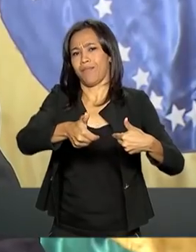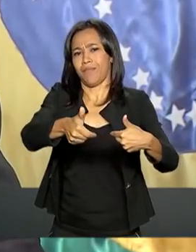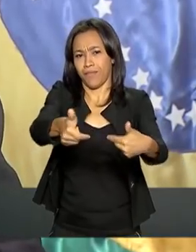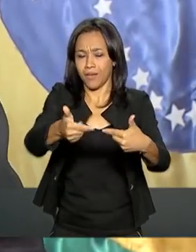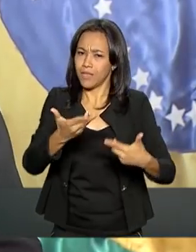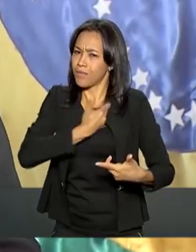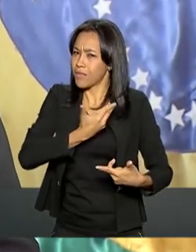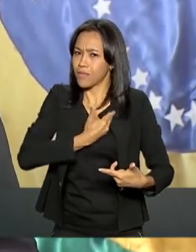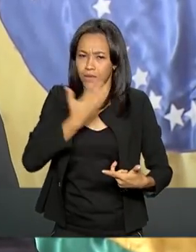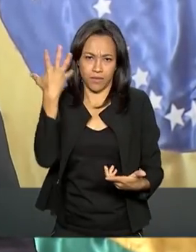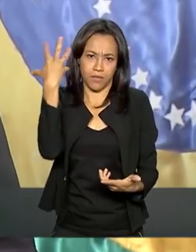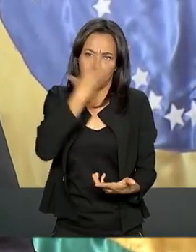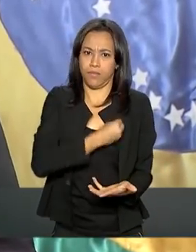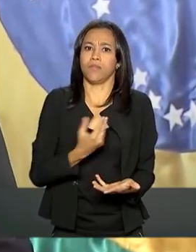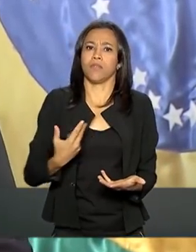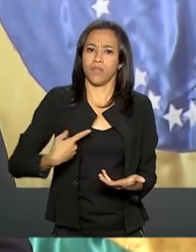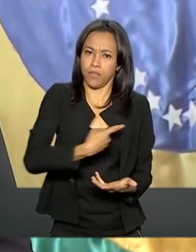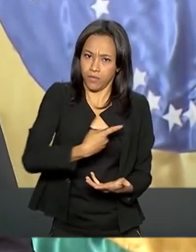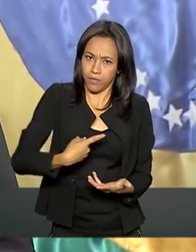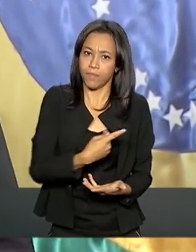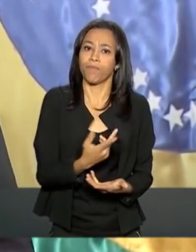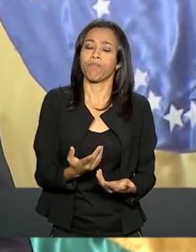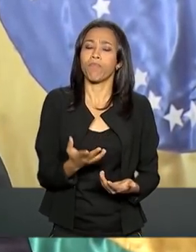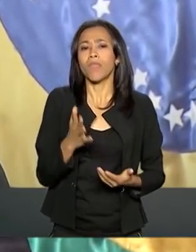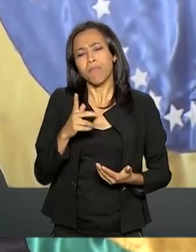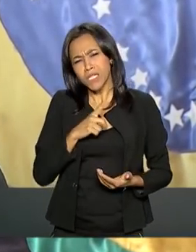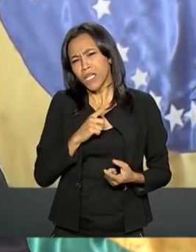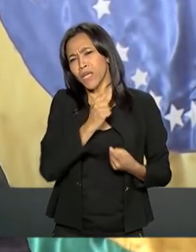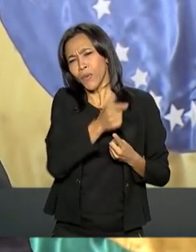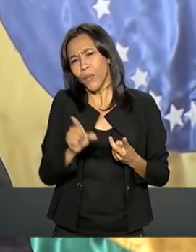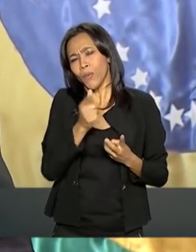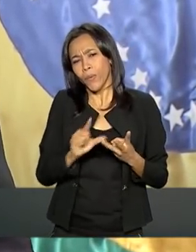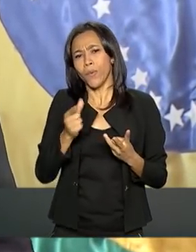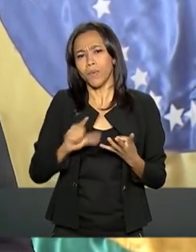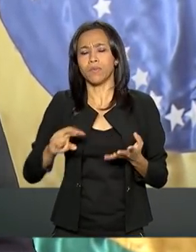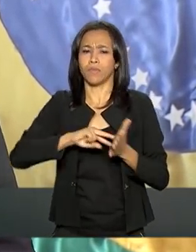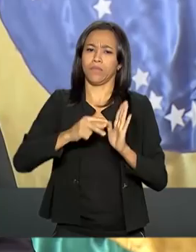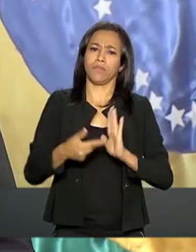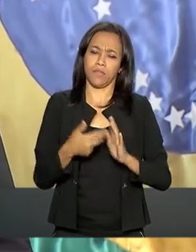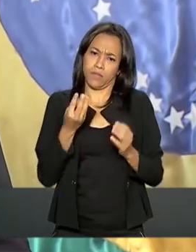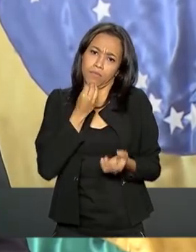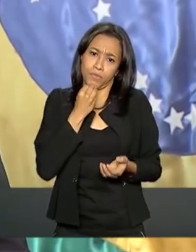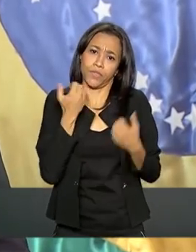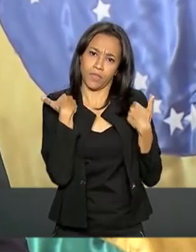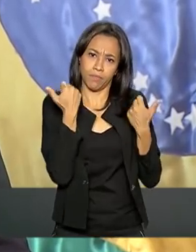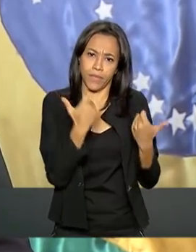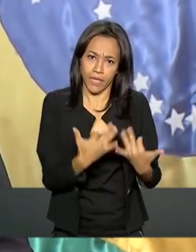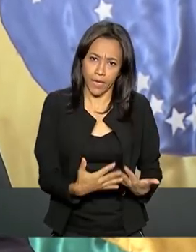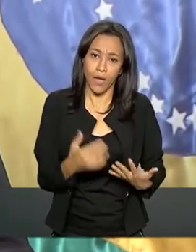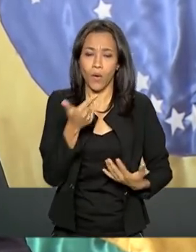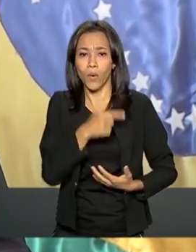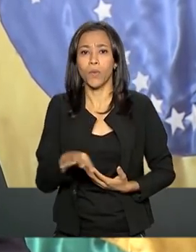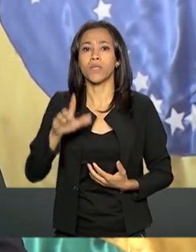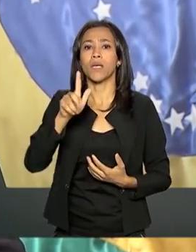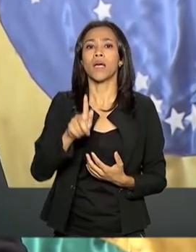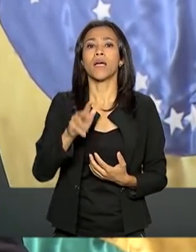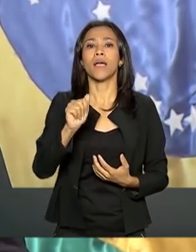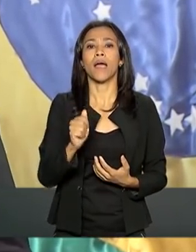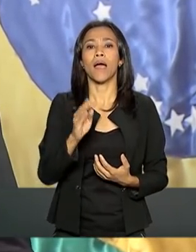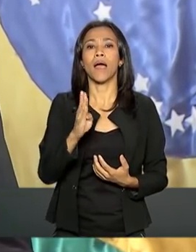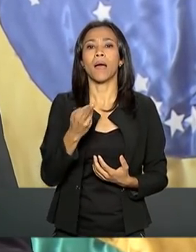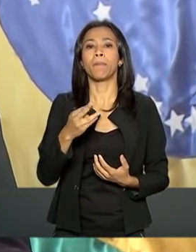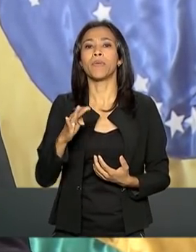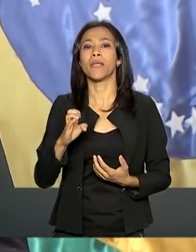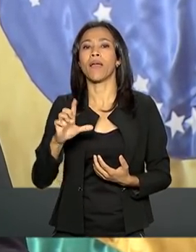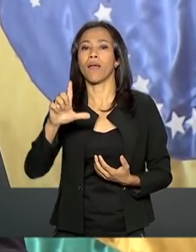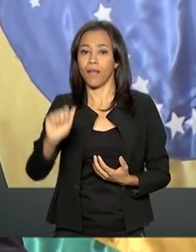tão linda. Mas há muitos outros símbolos que eu poderia dizer. Por exemplo, Gabriela Mistral estava em